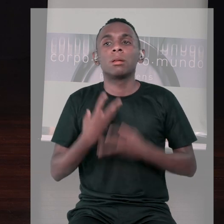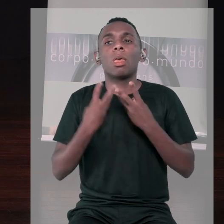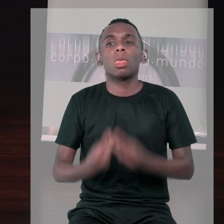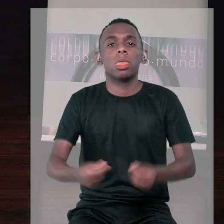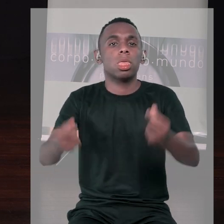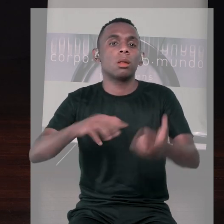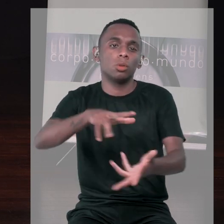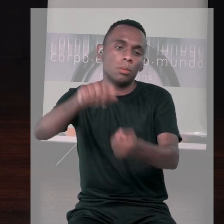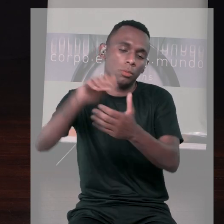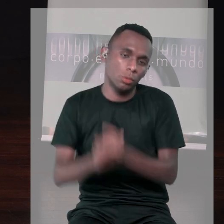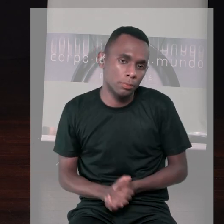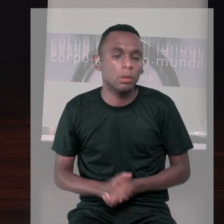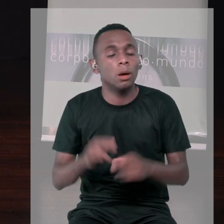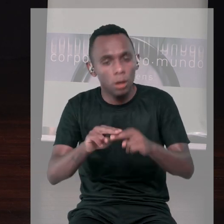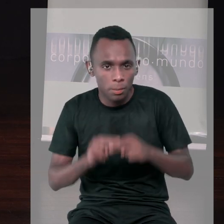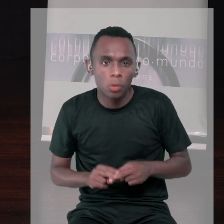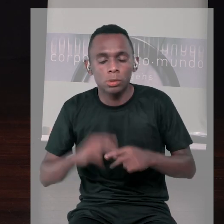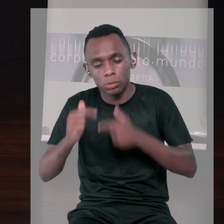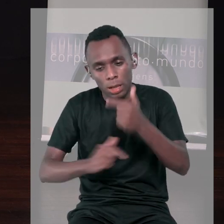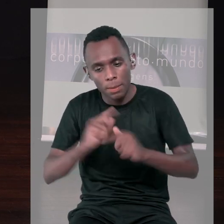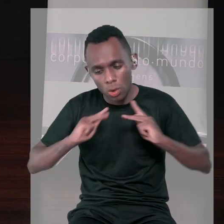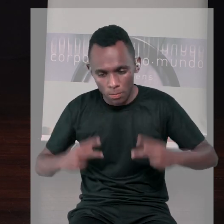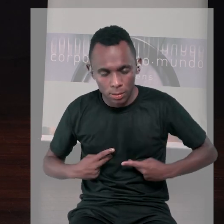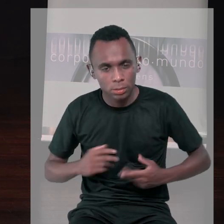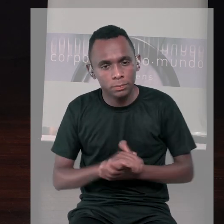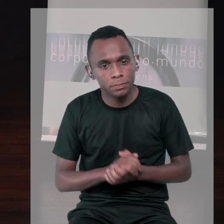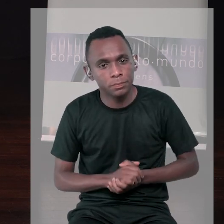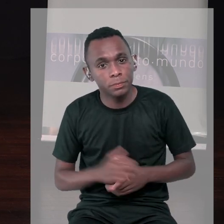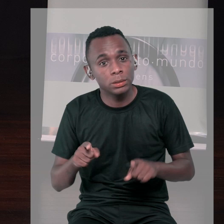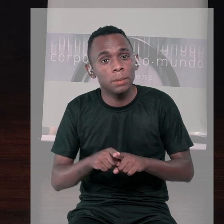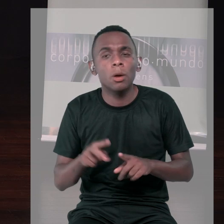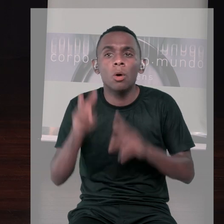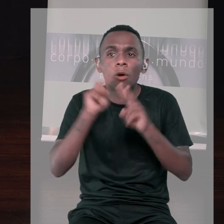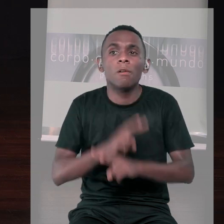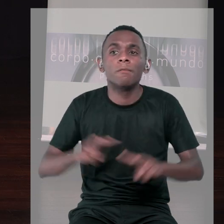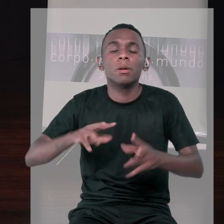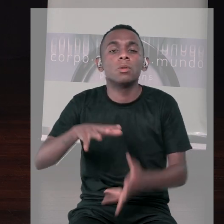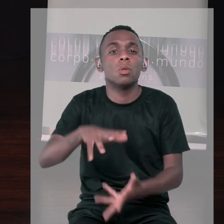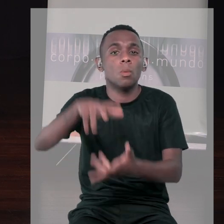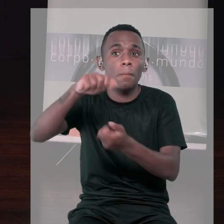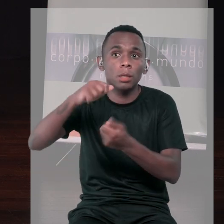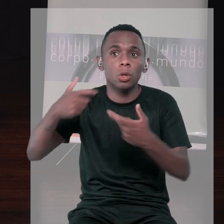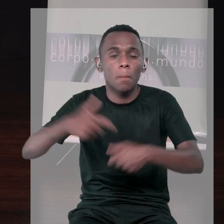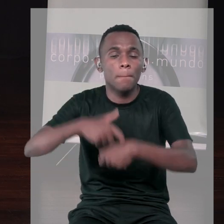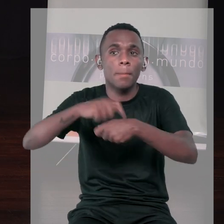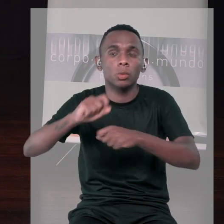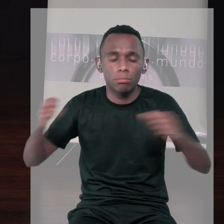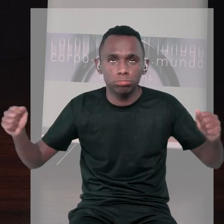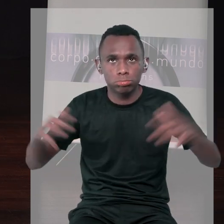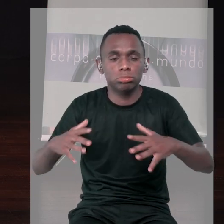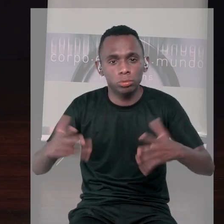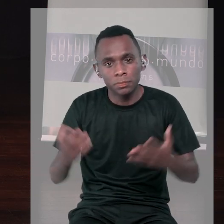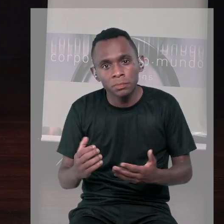da ação humana. Olhando para o estado geral do planeta, no momento em que a invasão da Ucrânia joga por terra a ideia de uma